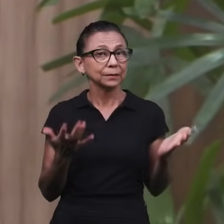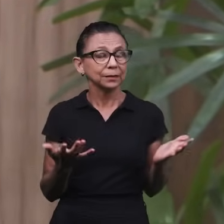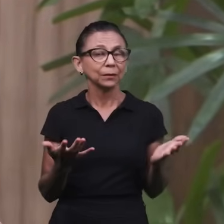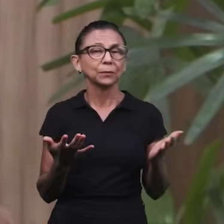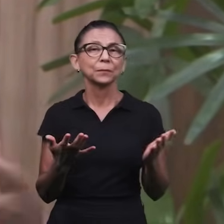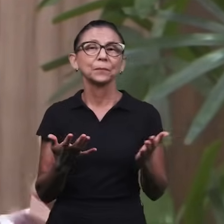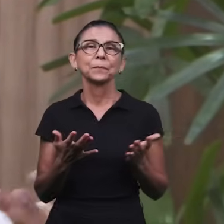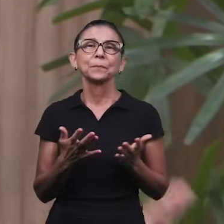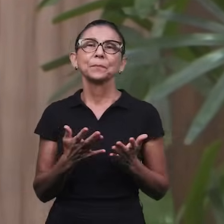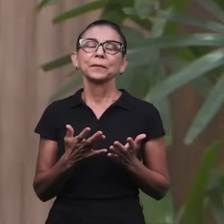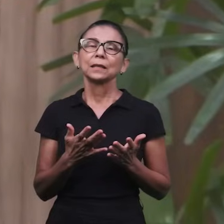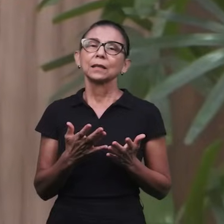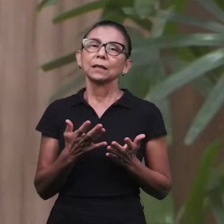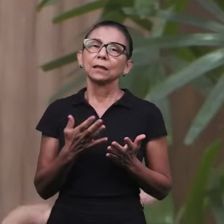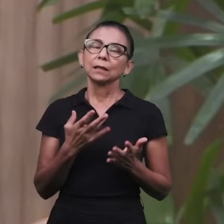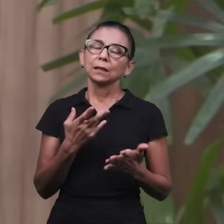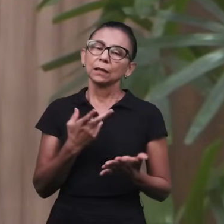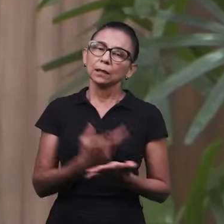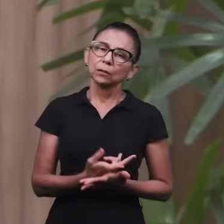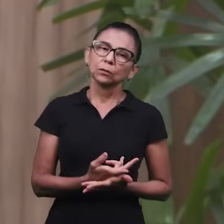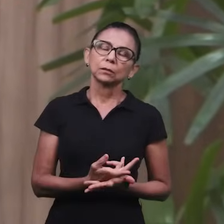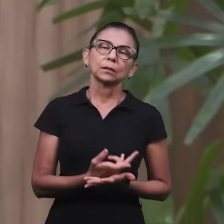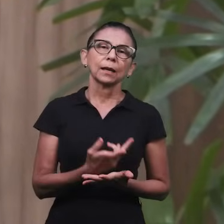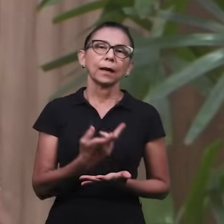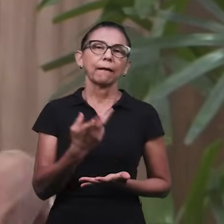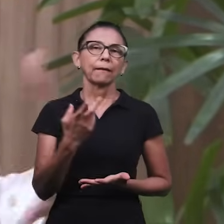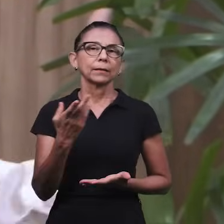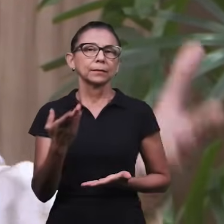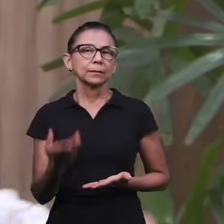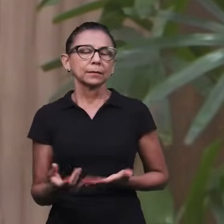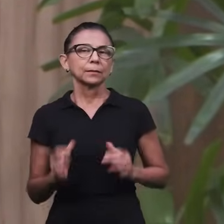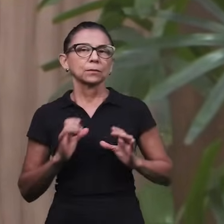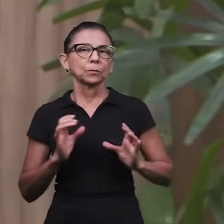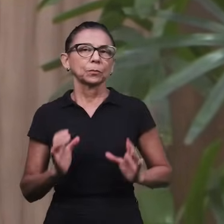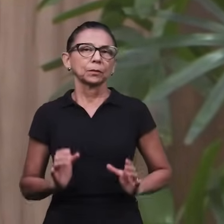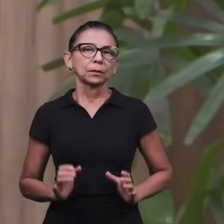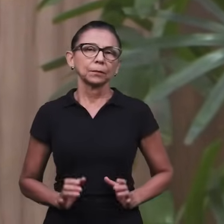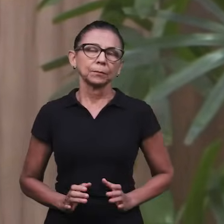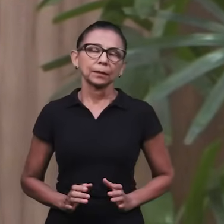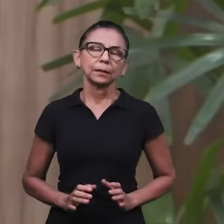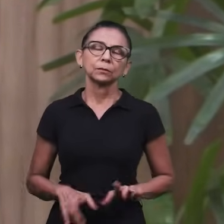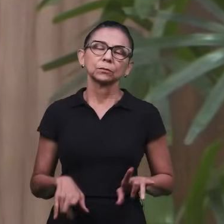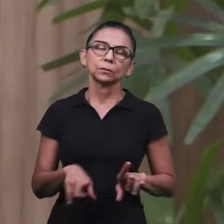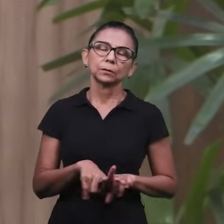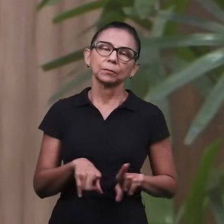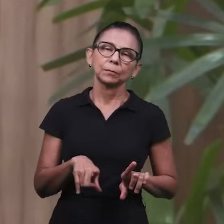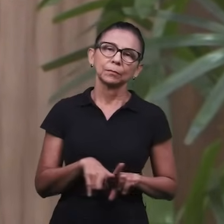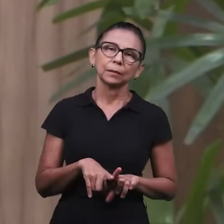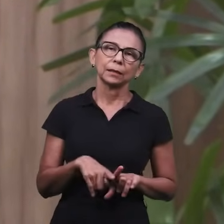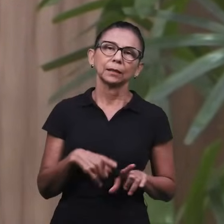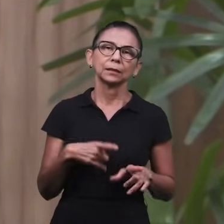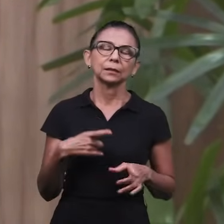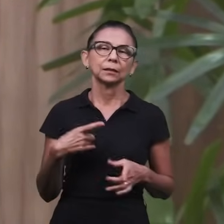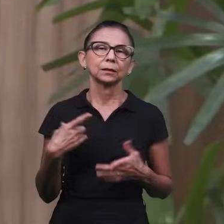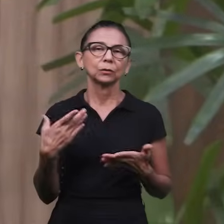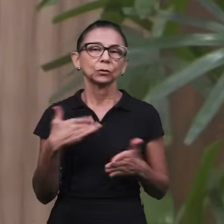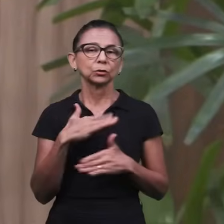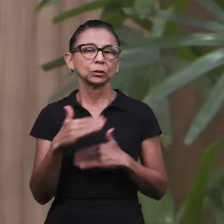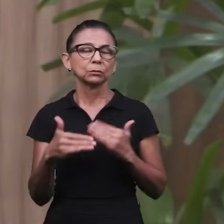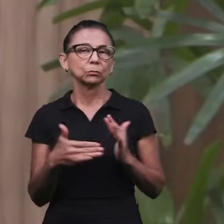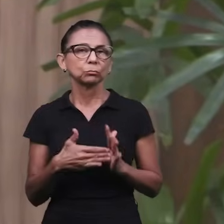E talvez esses fatores contribuem para que essa criança responda muito mais a esse meio.